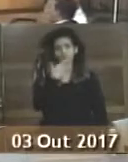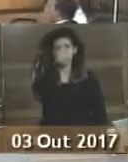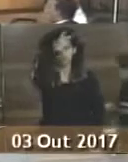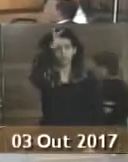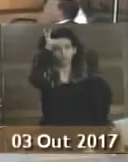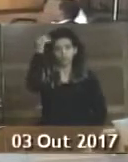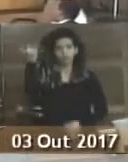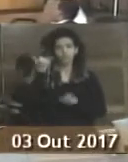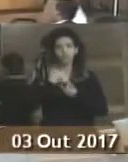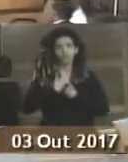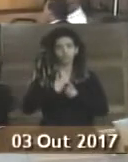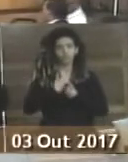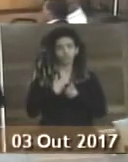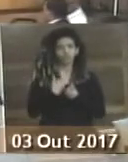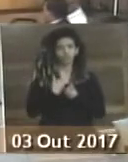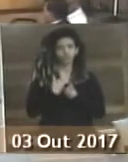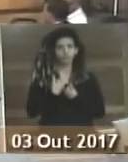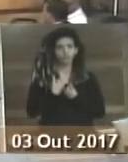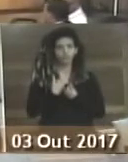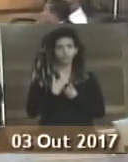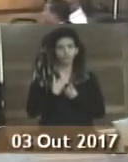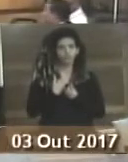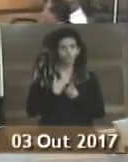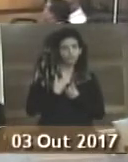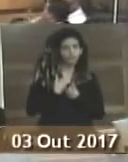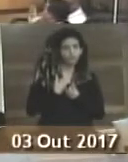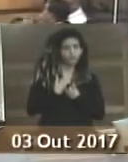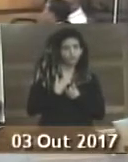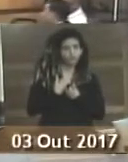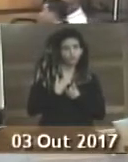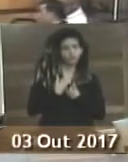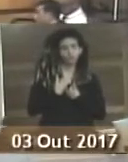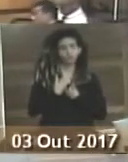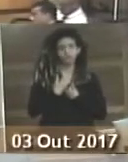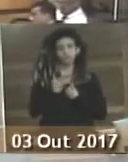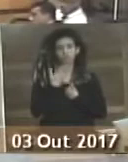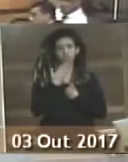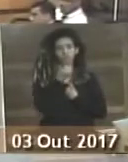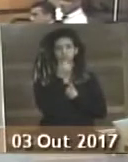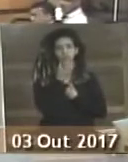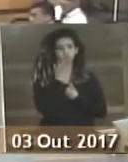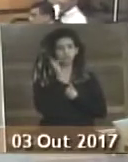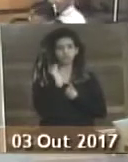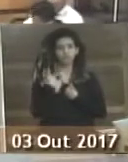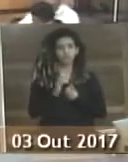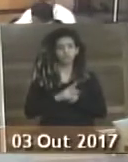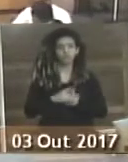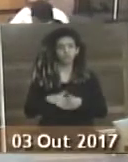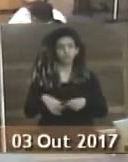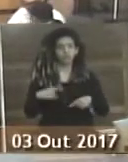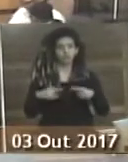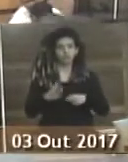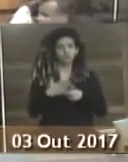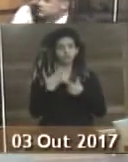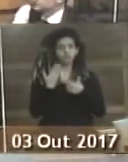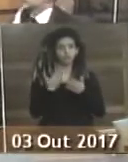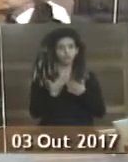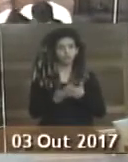prefeito informações a respeito do plano diretor de zoneamento do município de Angra dos Reis e sua última alteração. Em discussão única,